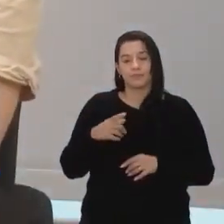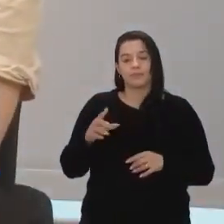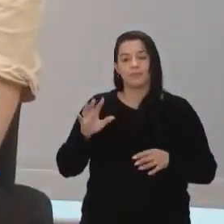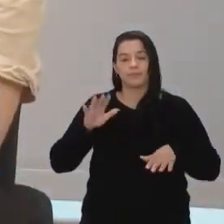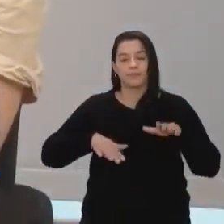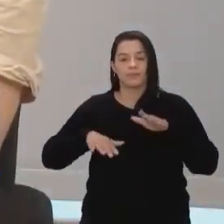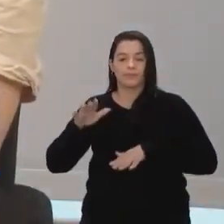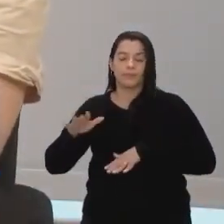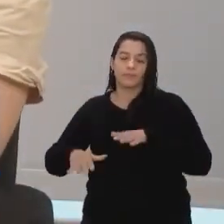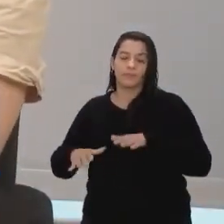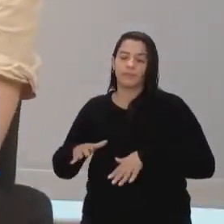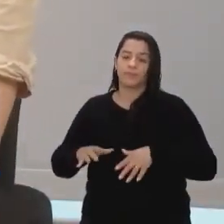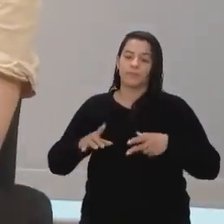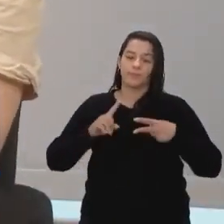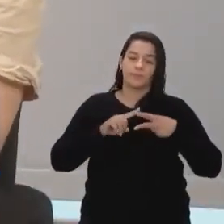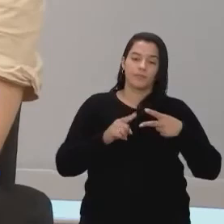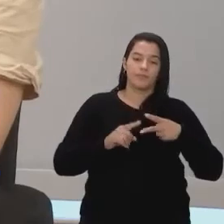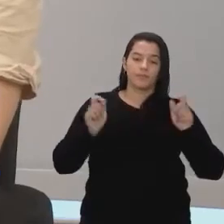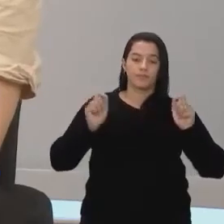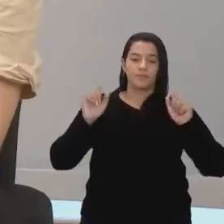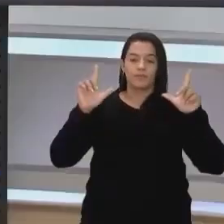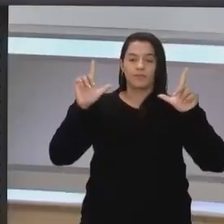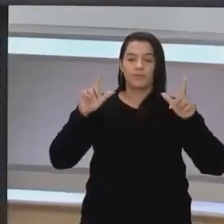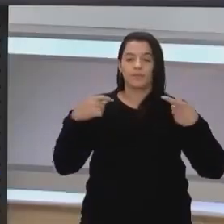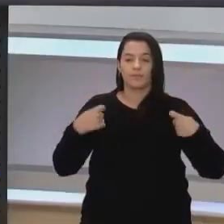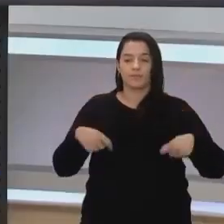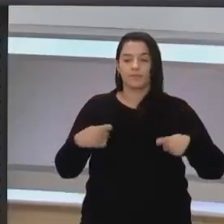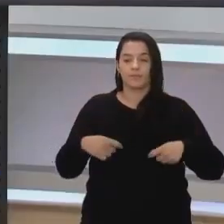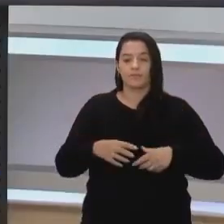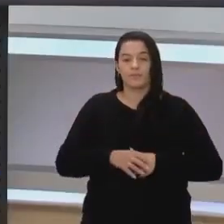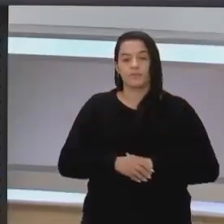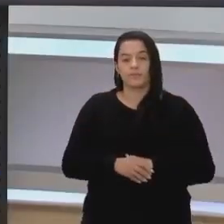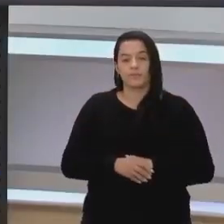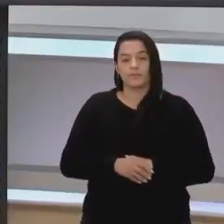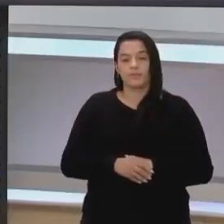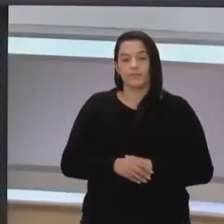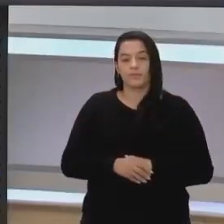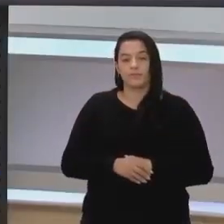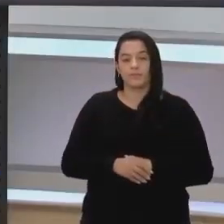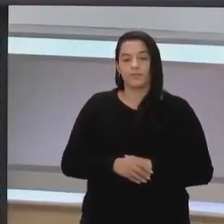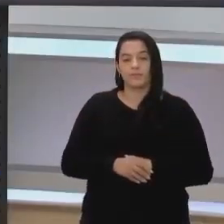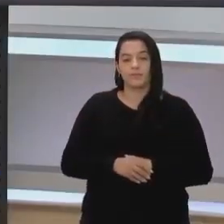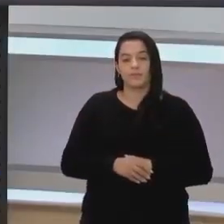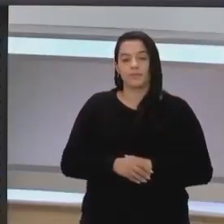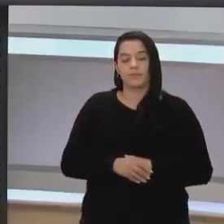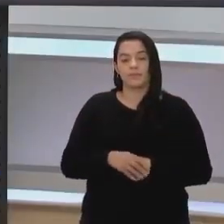professor? Pegadinhas. Exatamente. E aí, no caso, então, professor, a gente